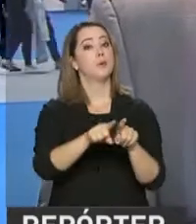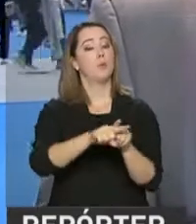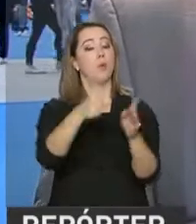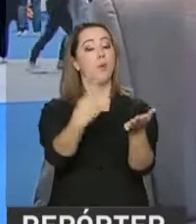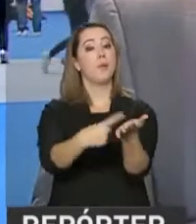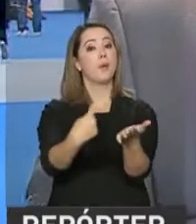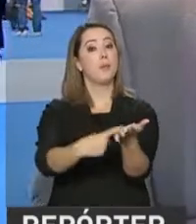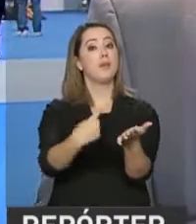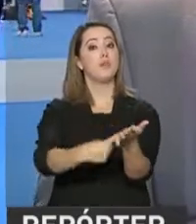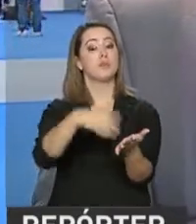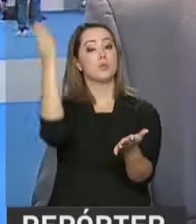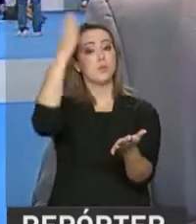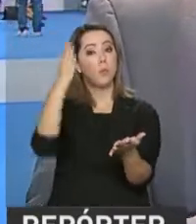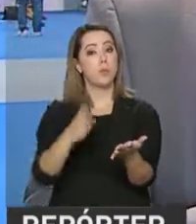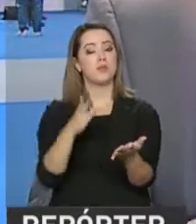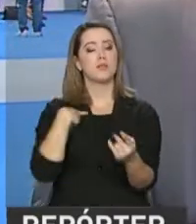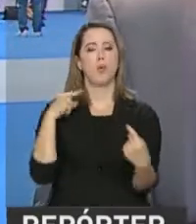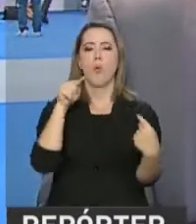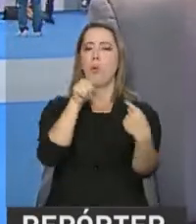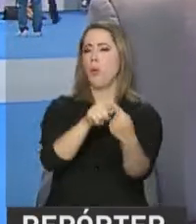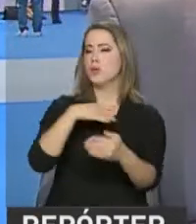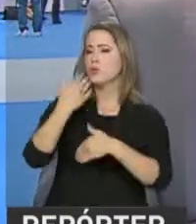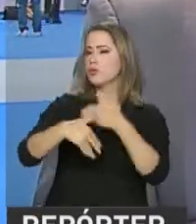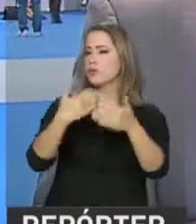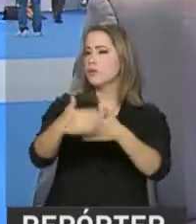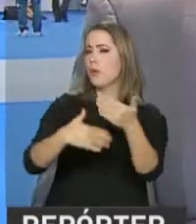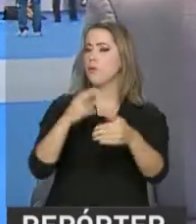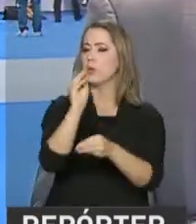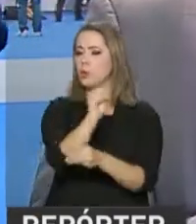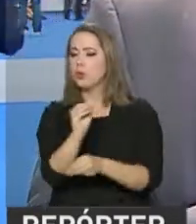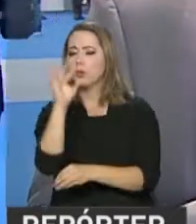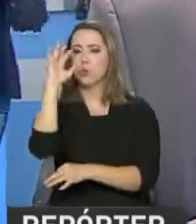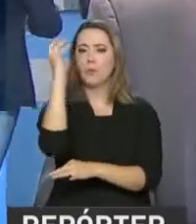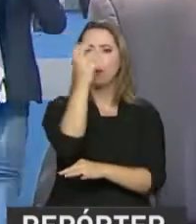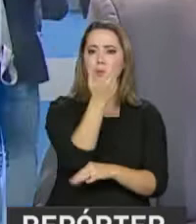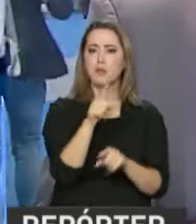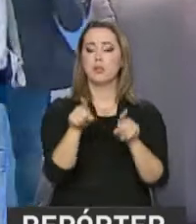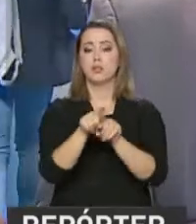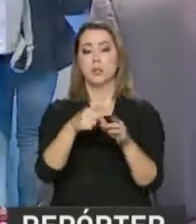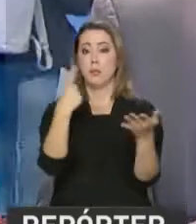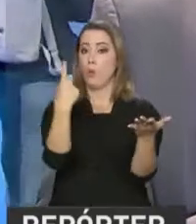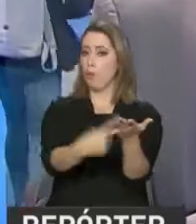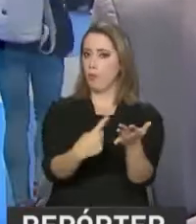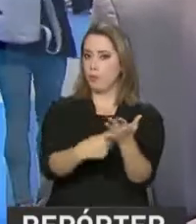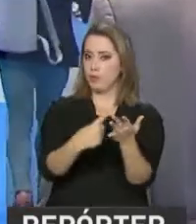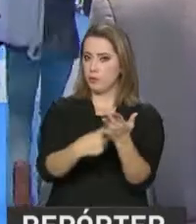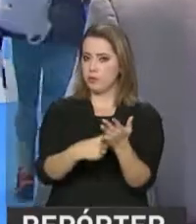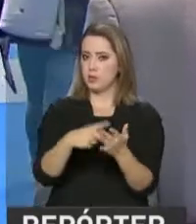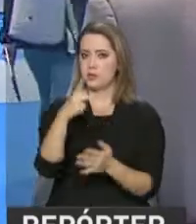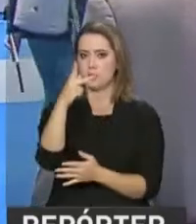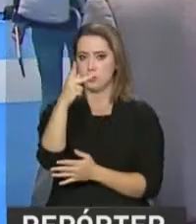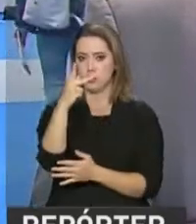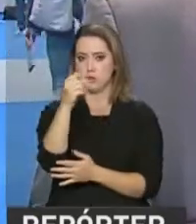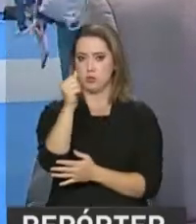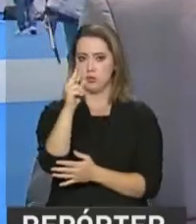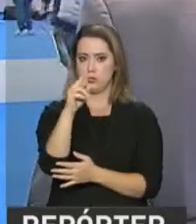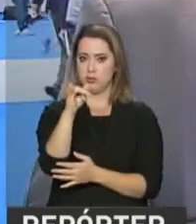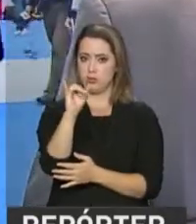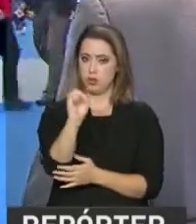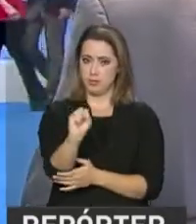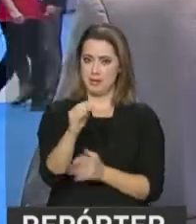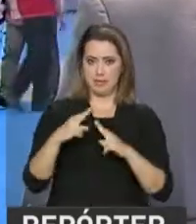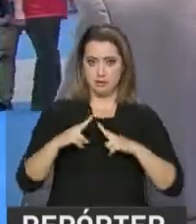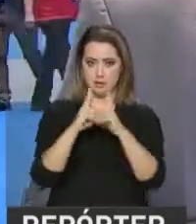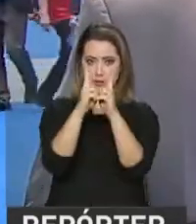do brasil com os objetivos de desenvolvimento sustentável e com acordo de paris sobre a mudança do clima